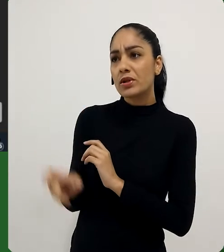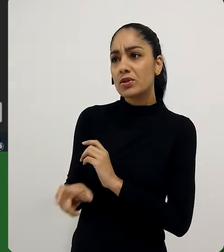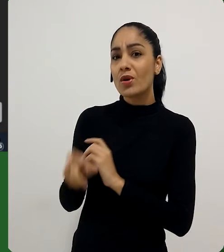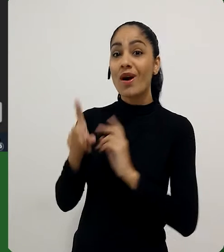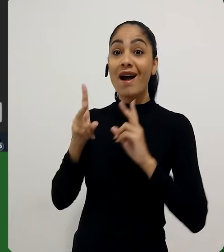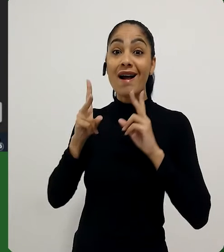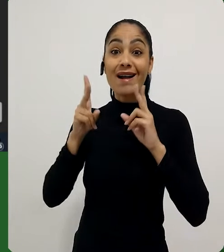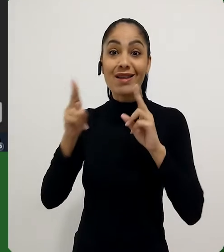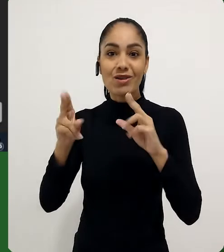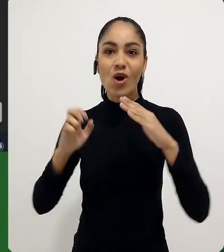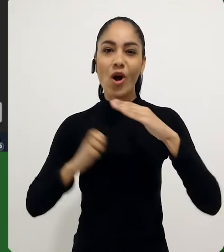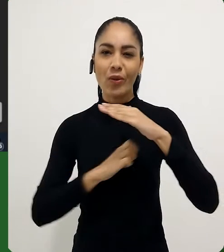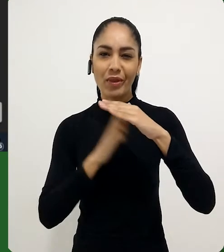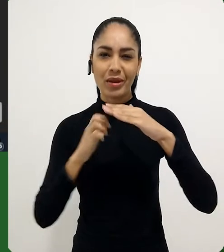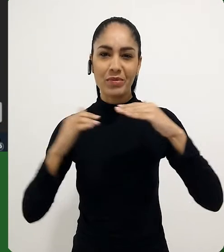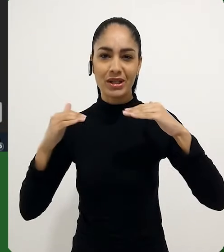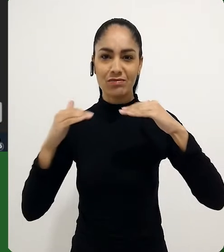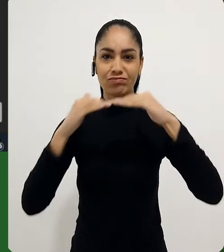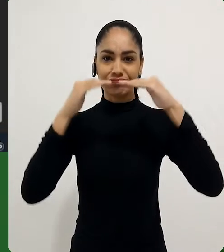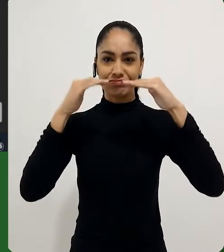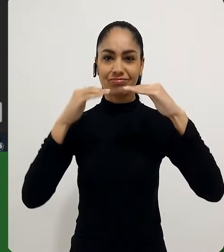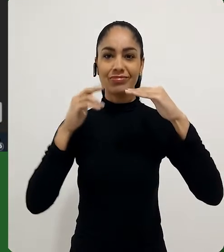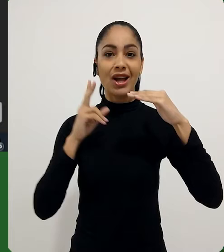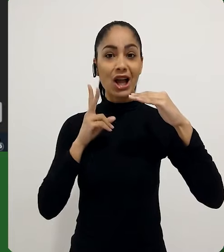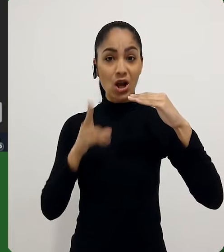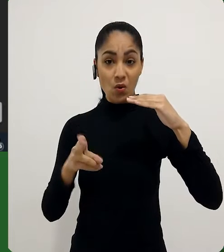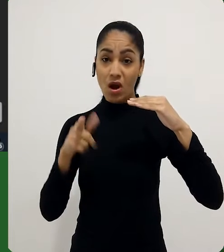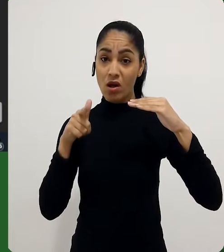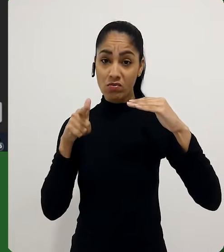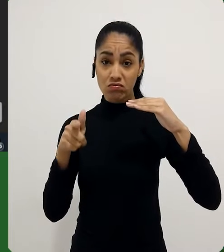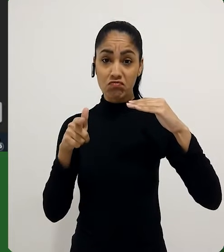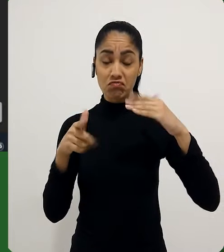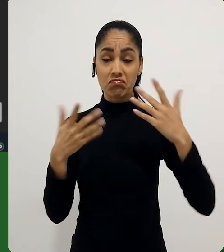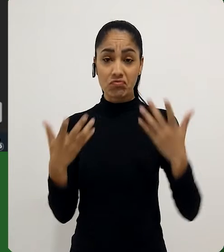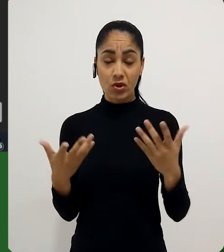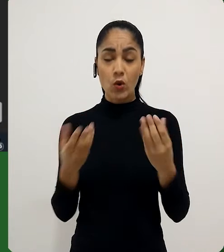um texto para uma pessoa que tem o mesmo